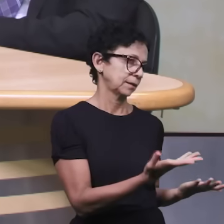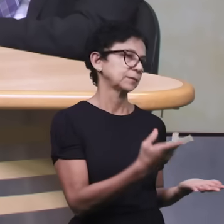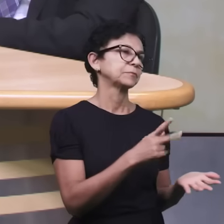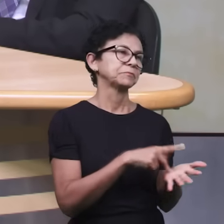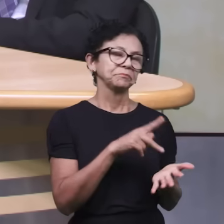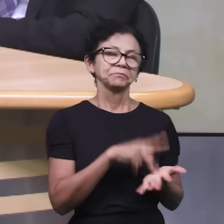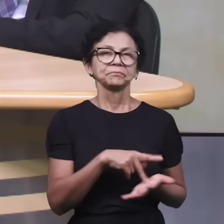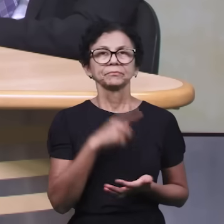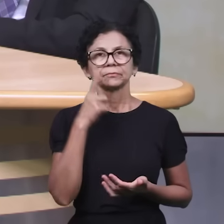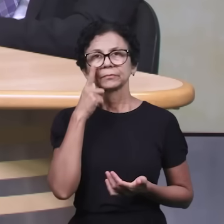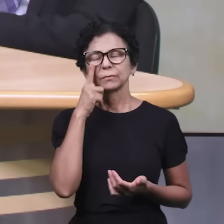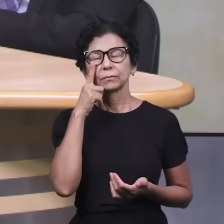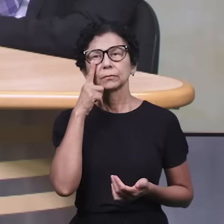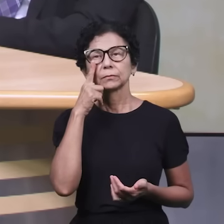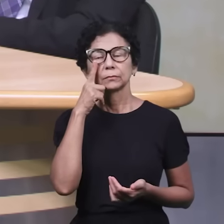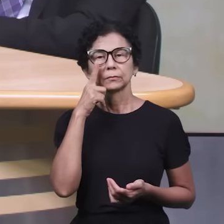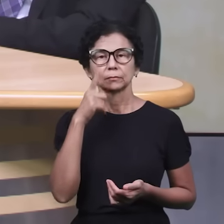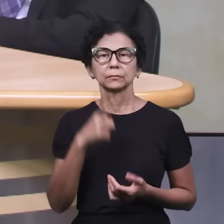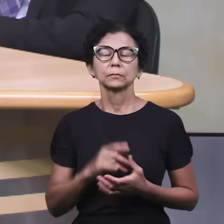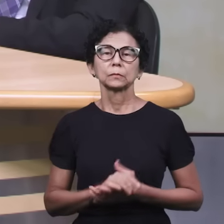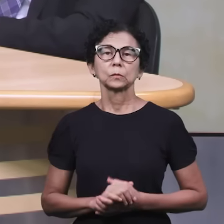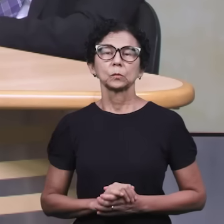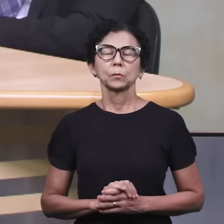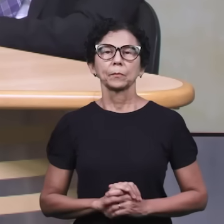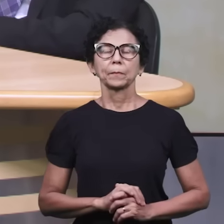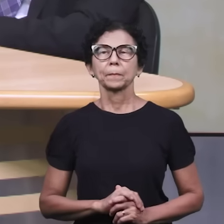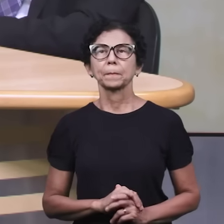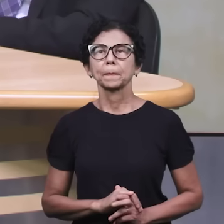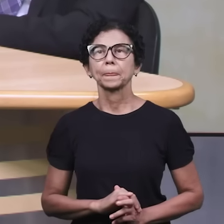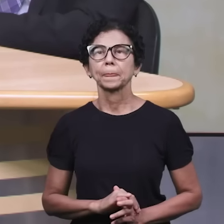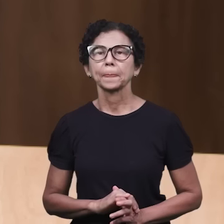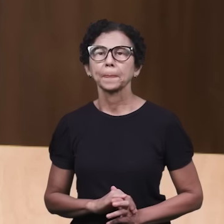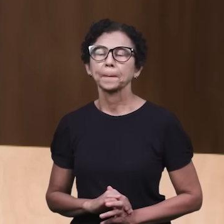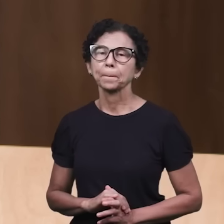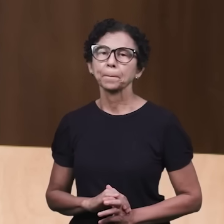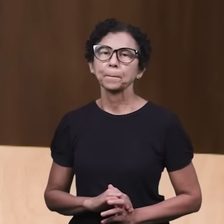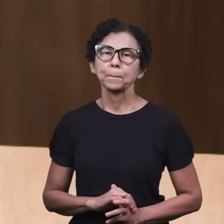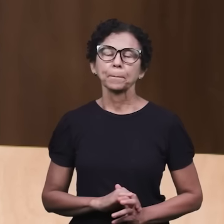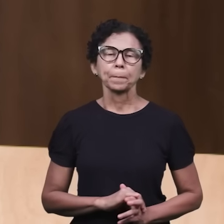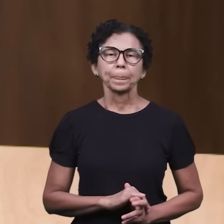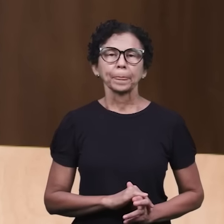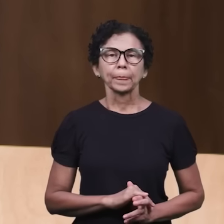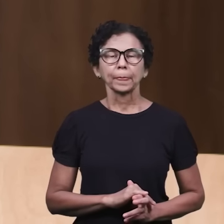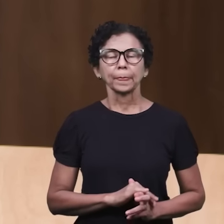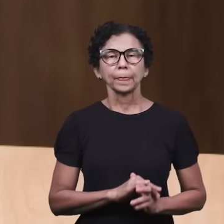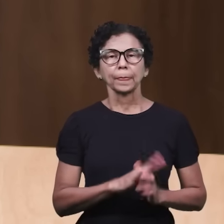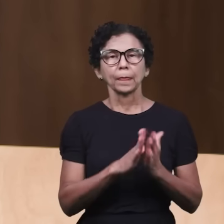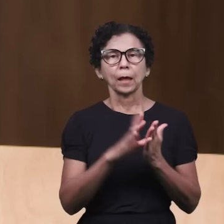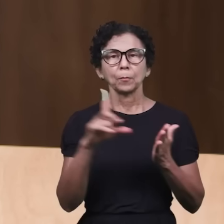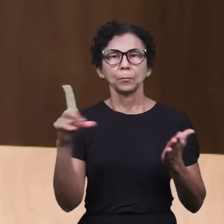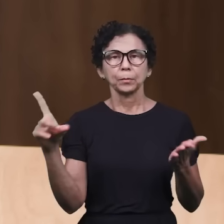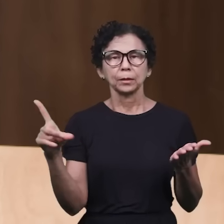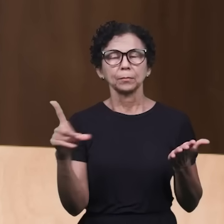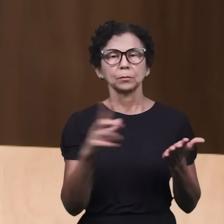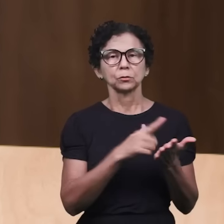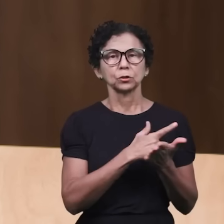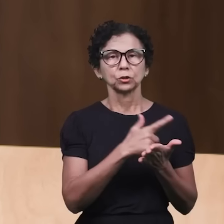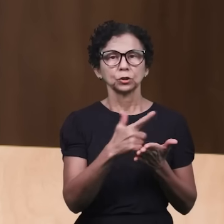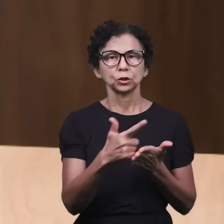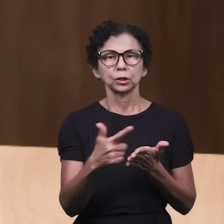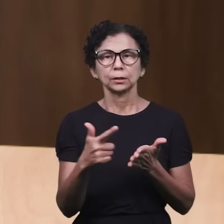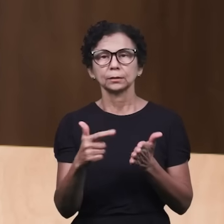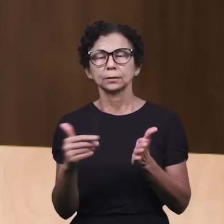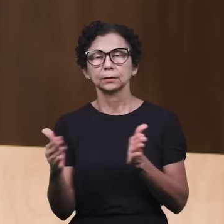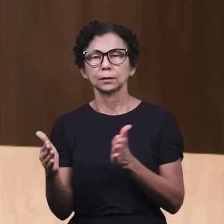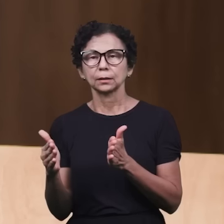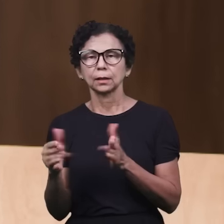em toda a Bíblia, ela tem que ter a presença da Trindade. Então, isso que o pastor William, é isso que eu